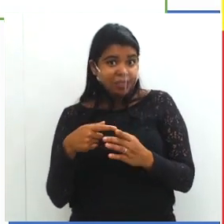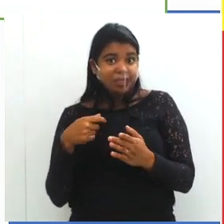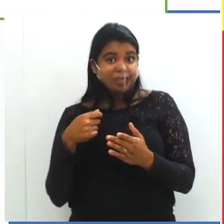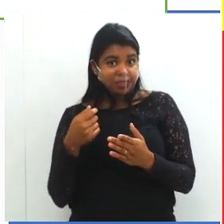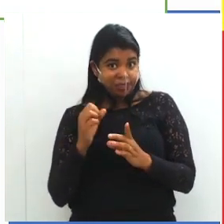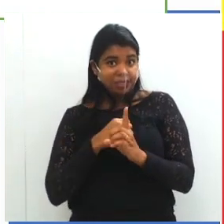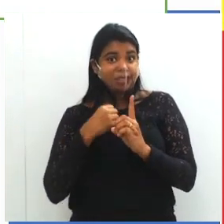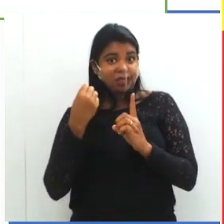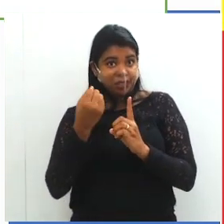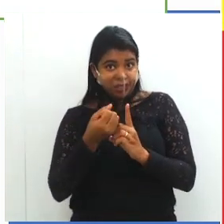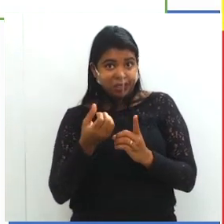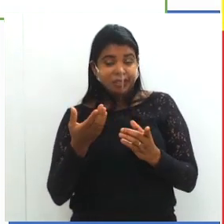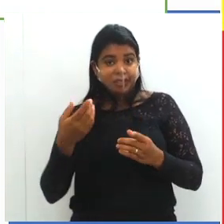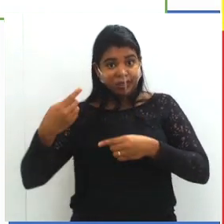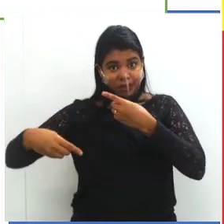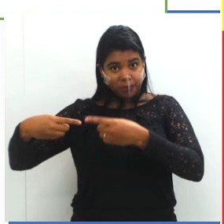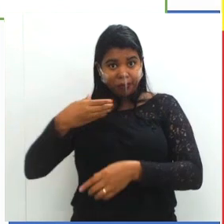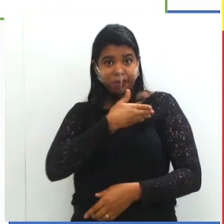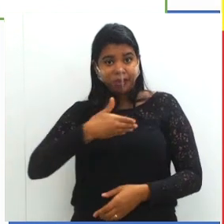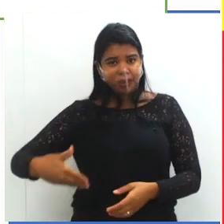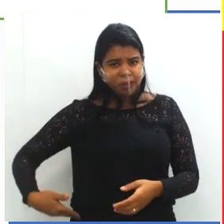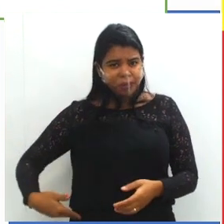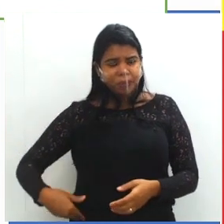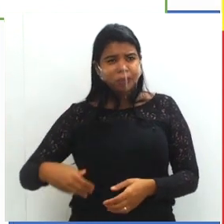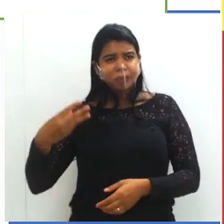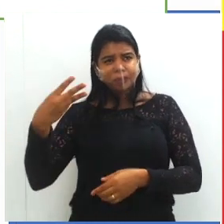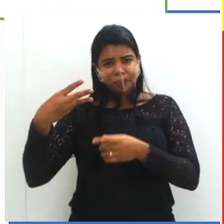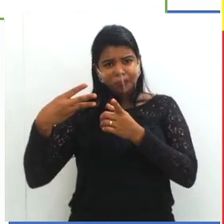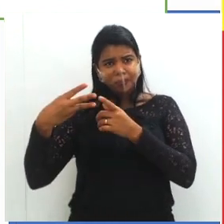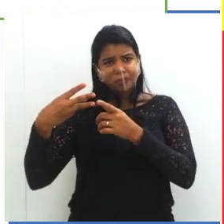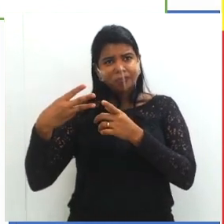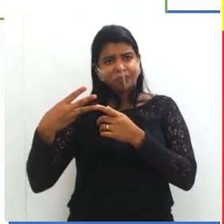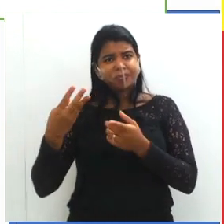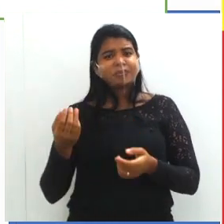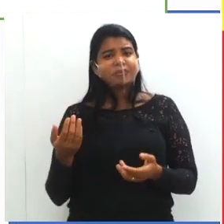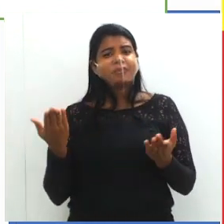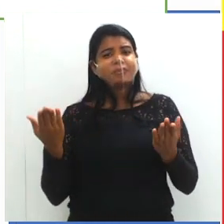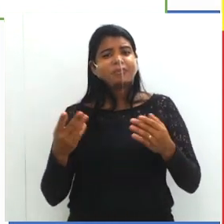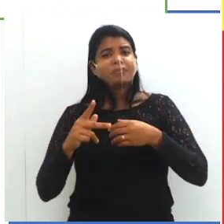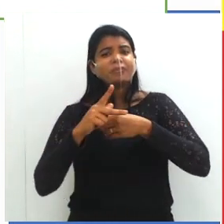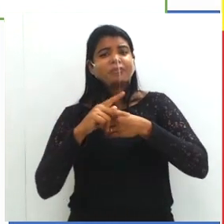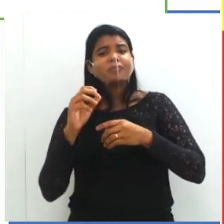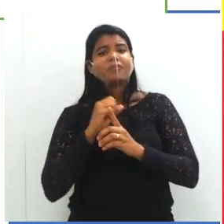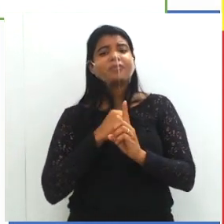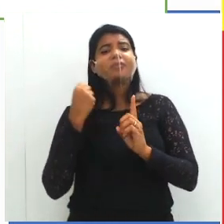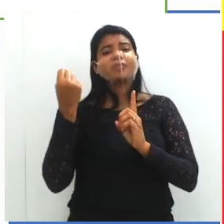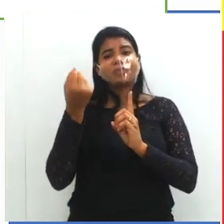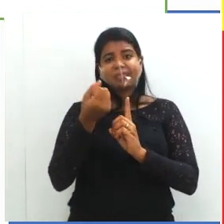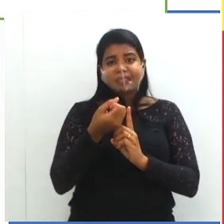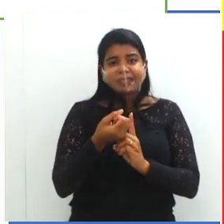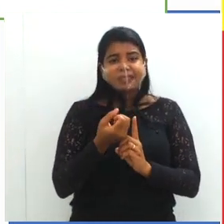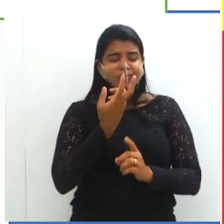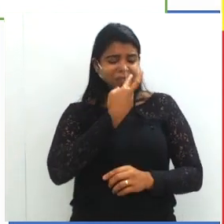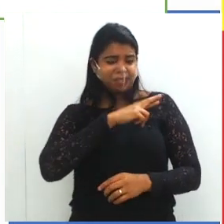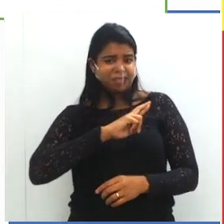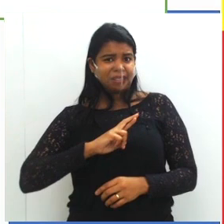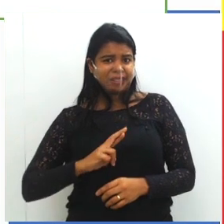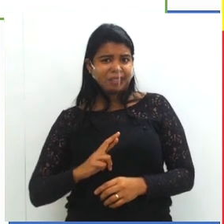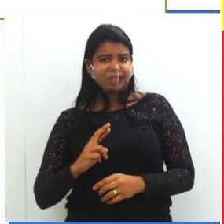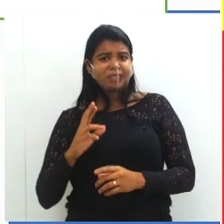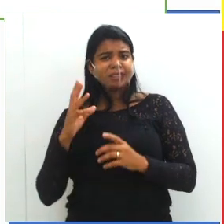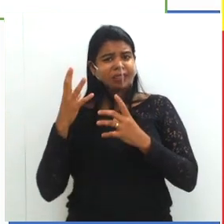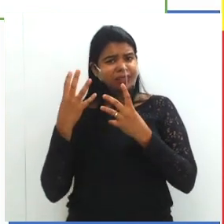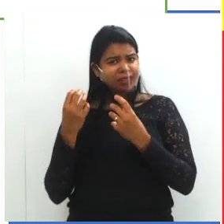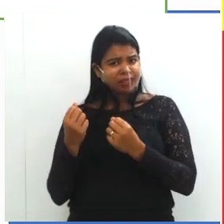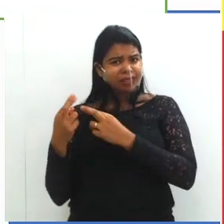atua dentro de uma política pública? Terceiro, que papel social a religião